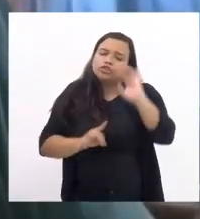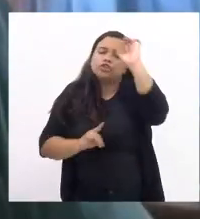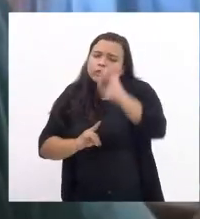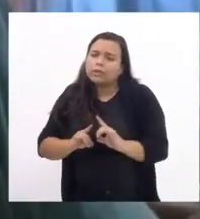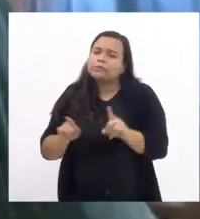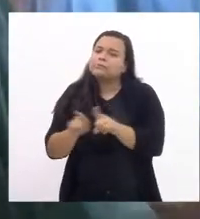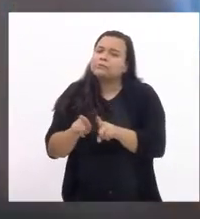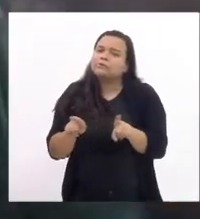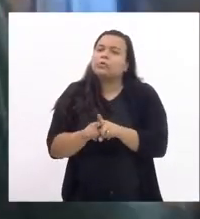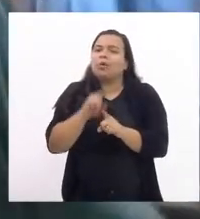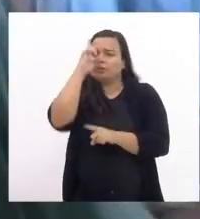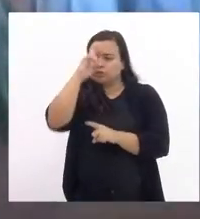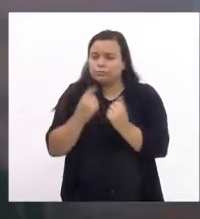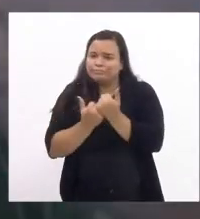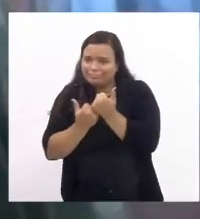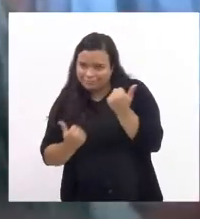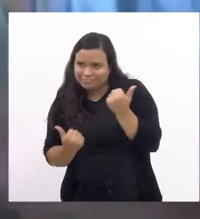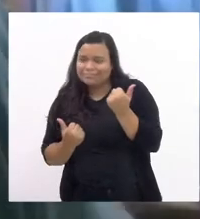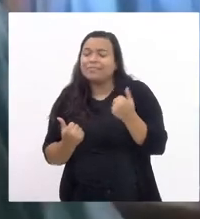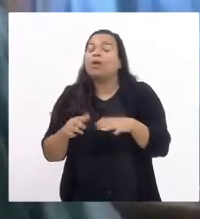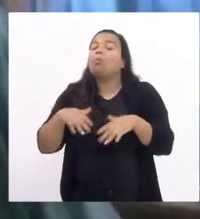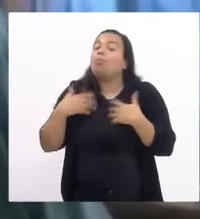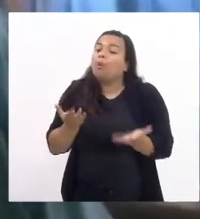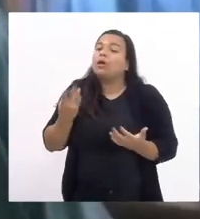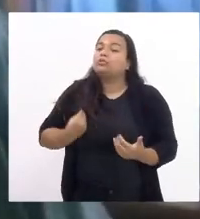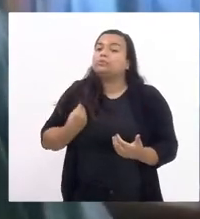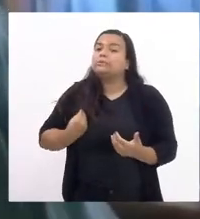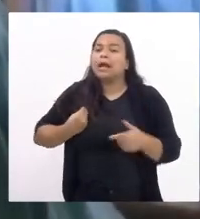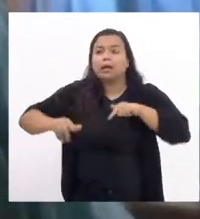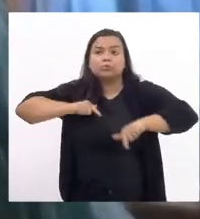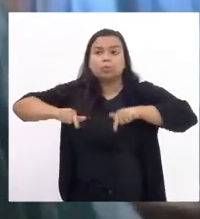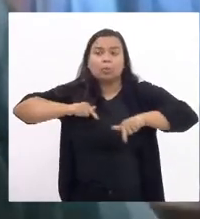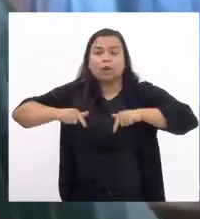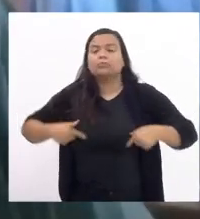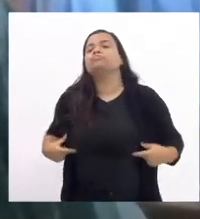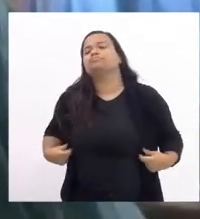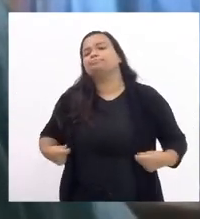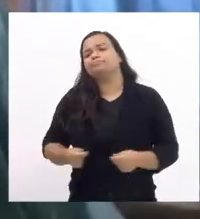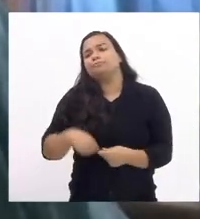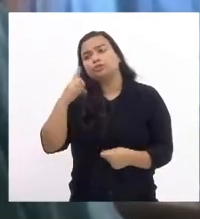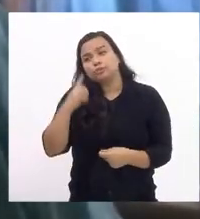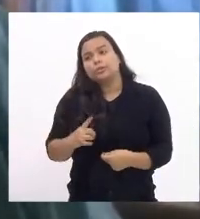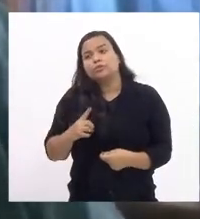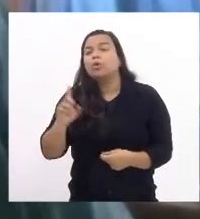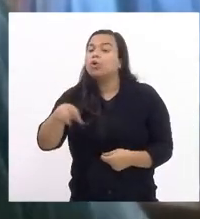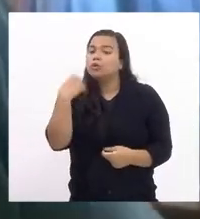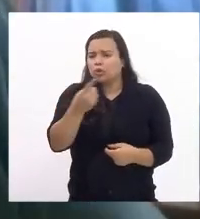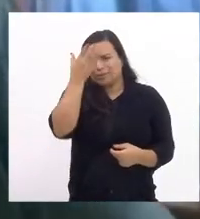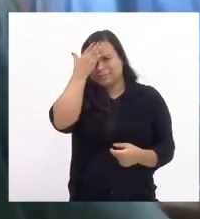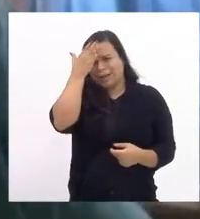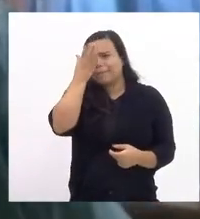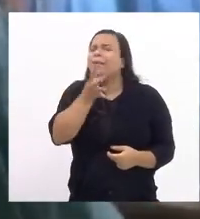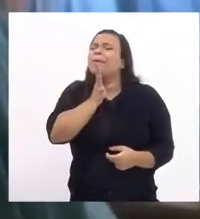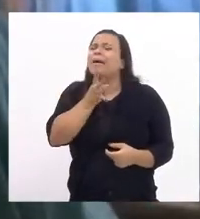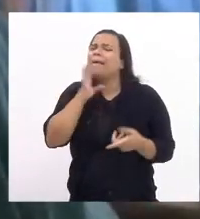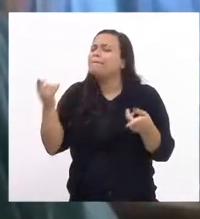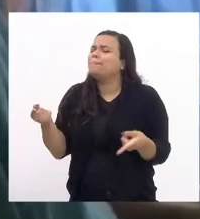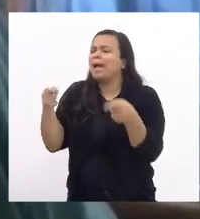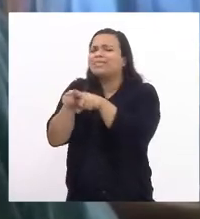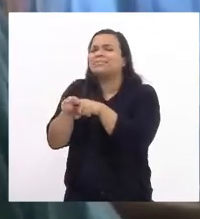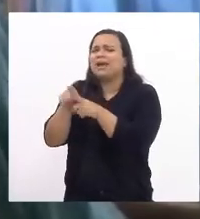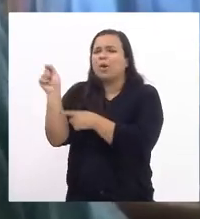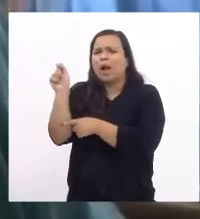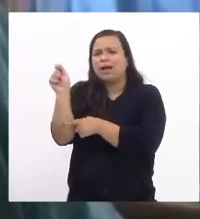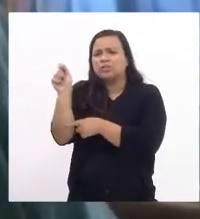subdiretores, enquanto estiverem exercendo o cargo. Ora, nós bem conhecemos, somos parceiros da